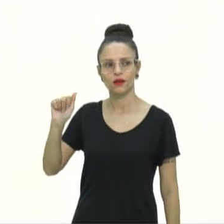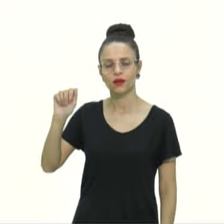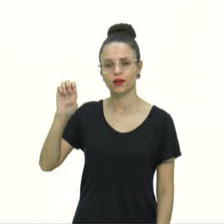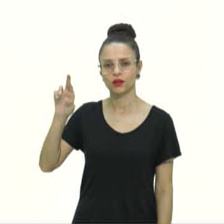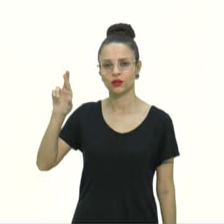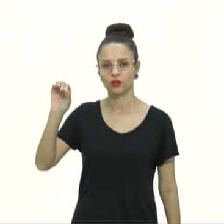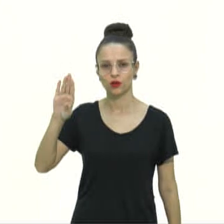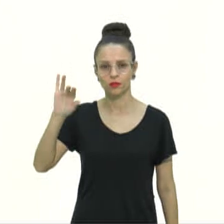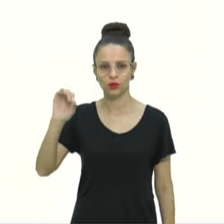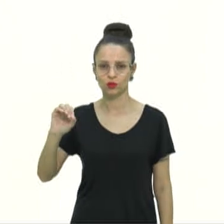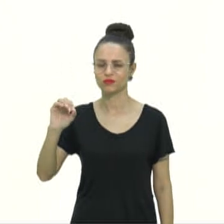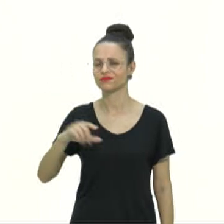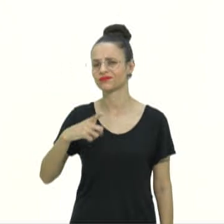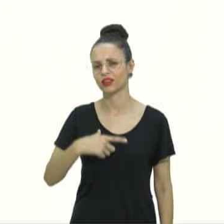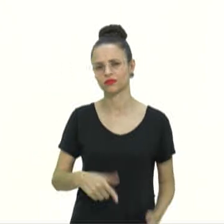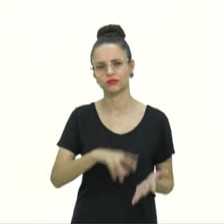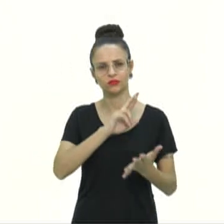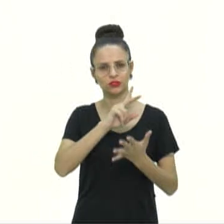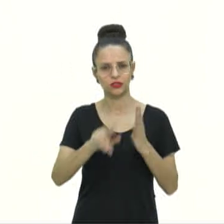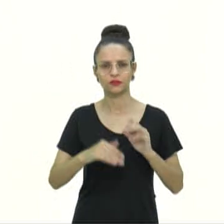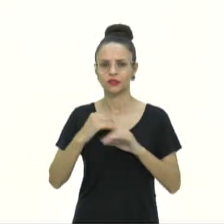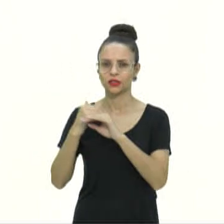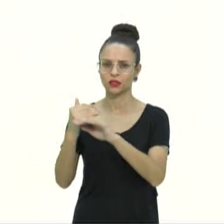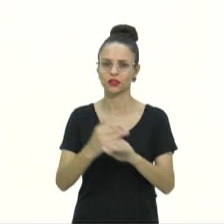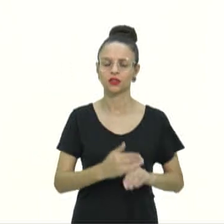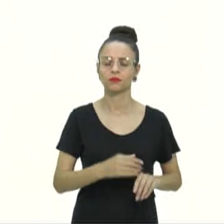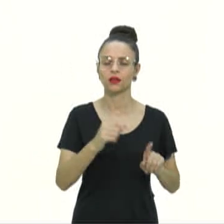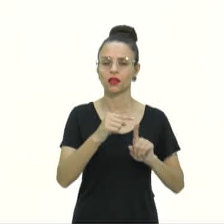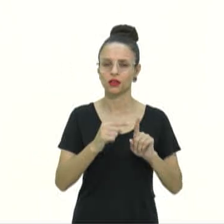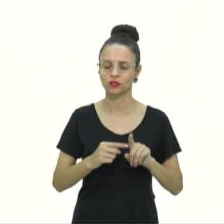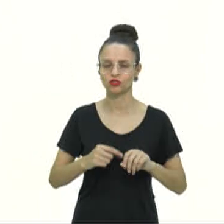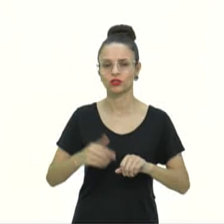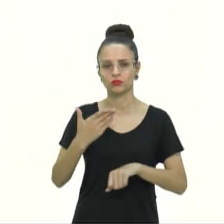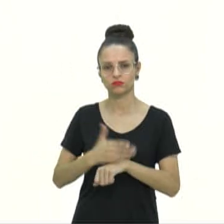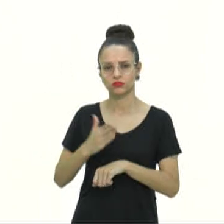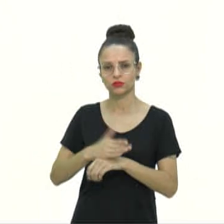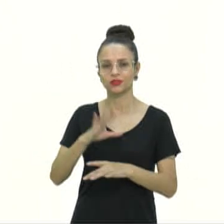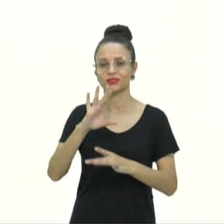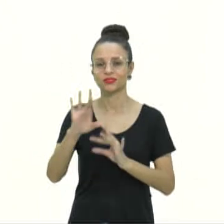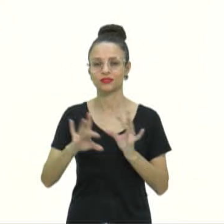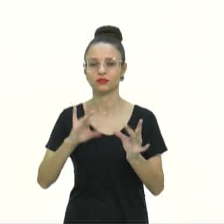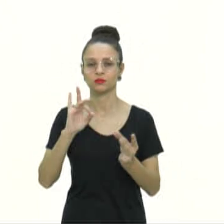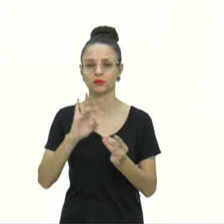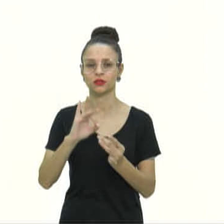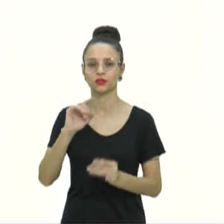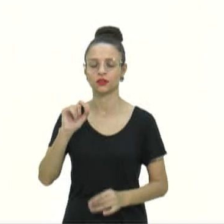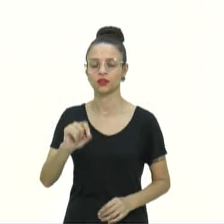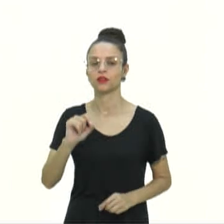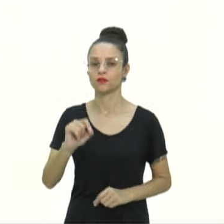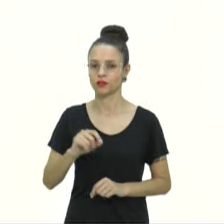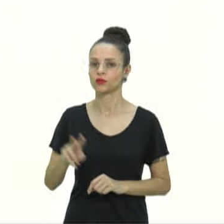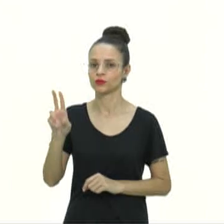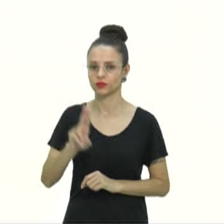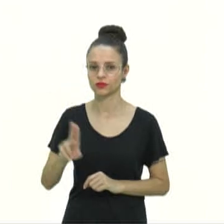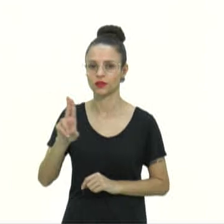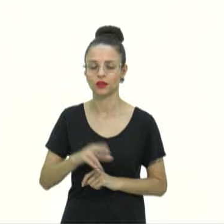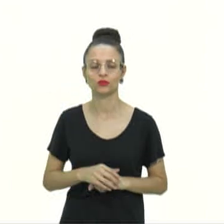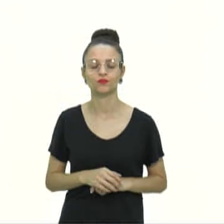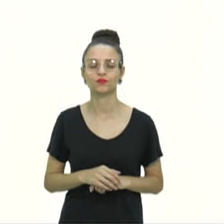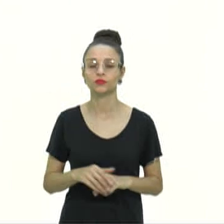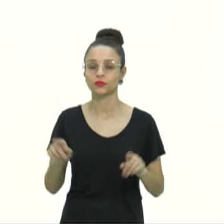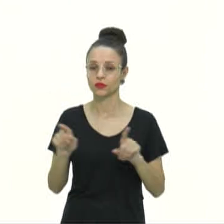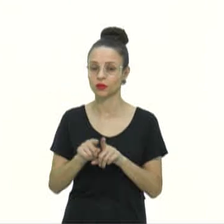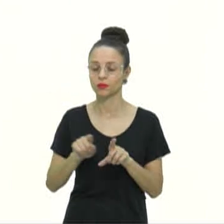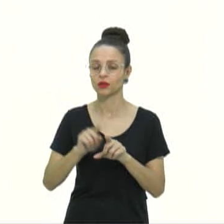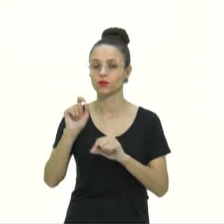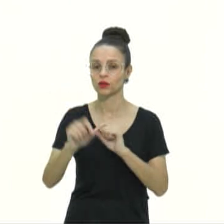diferentes padrões respiratórios. Por esse motivo, existe um tipo técnica específica a ser utilizada. Lembrando que, nesse